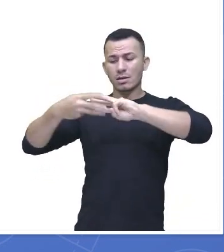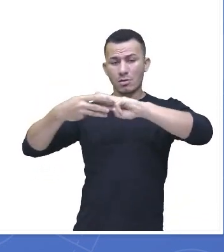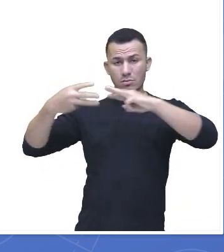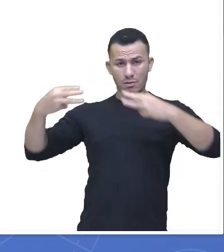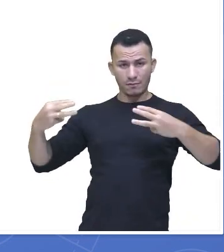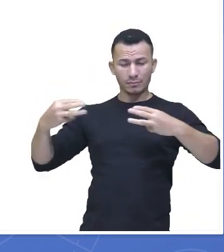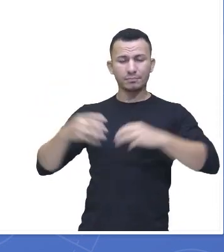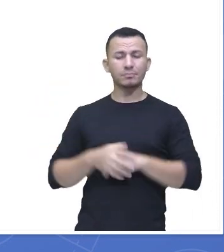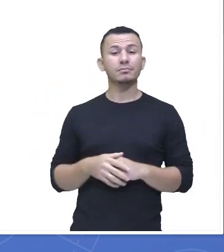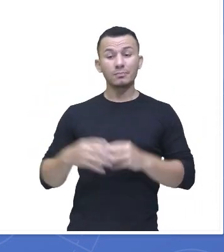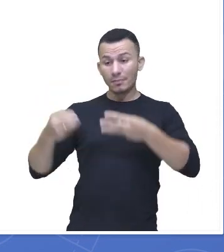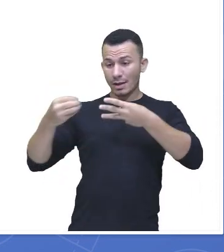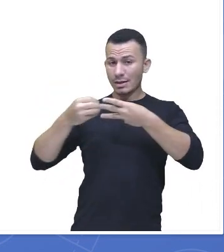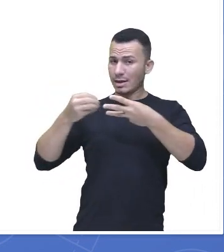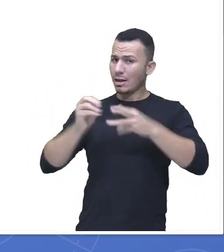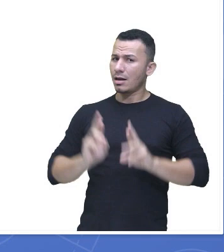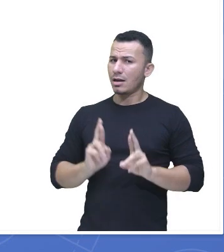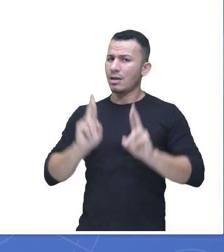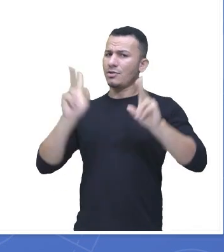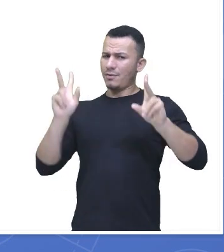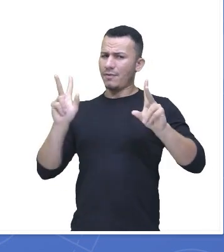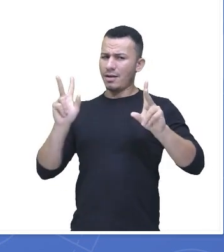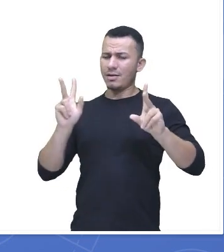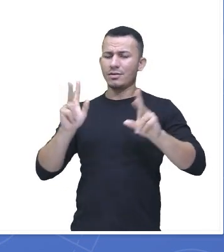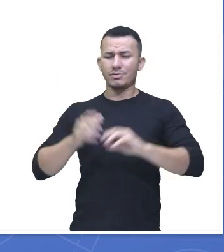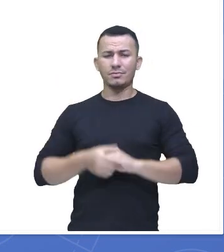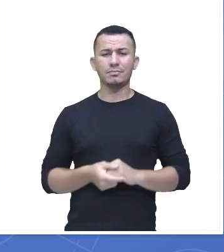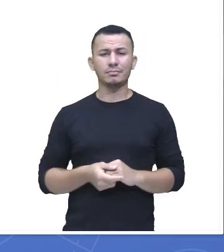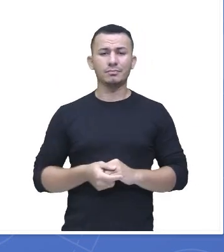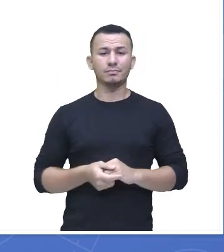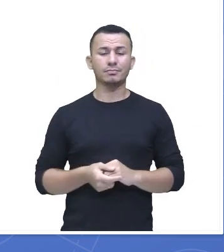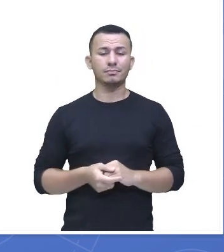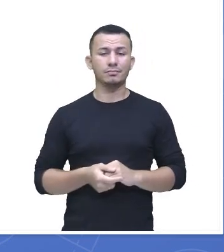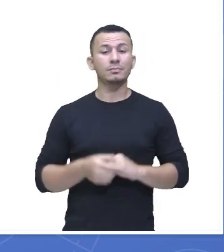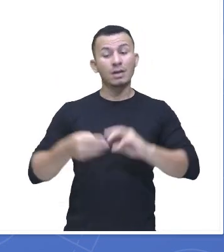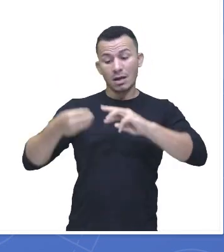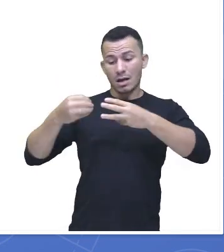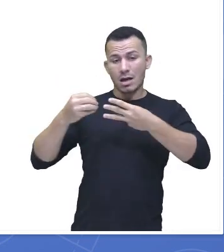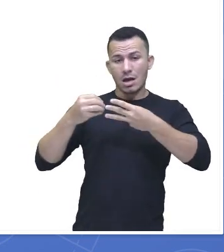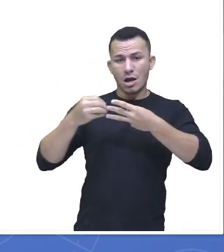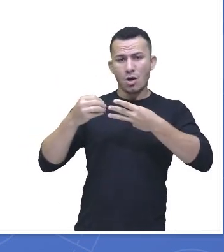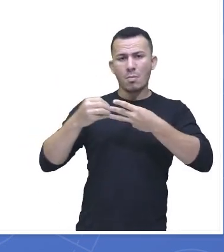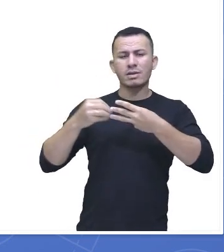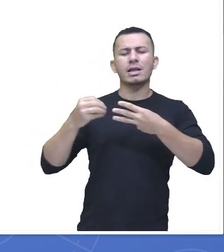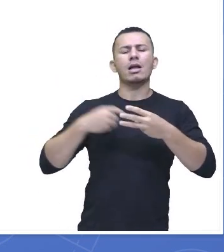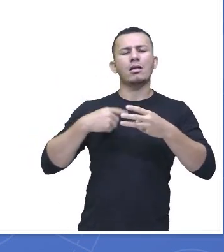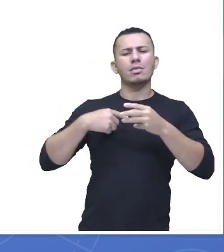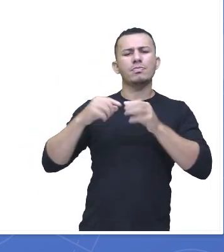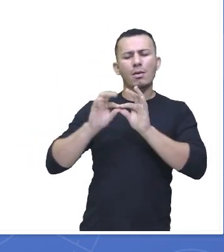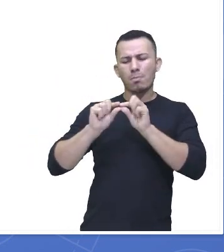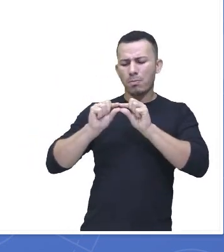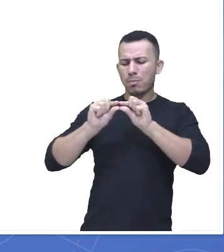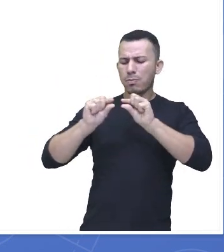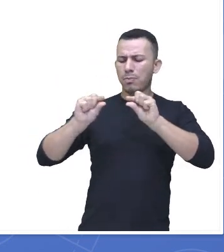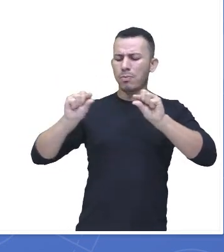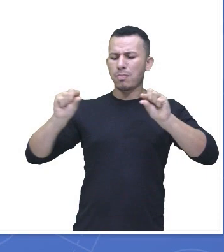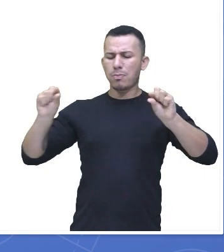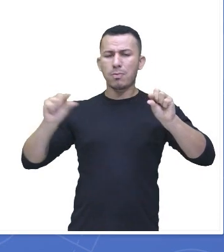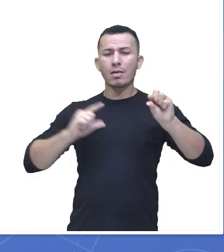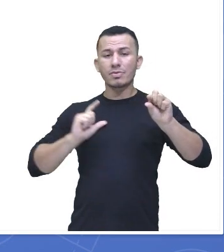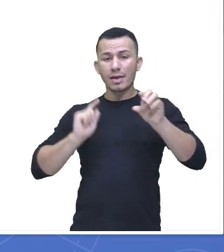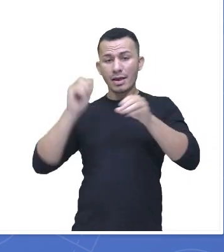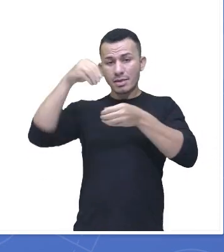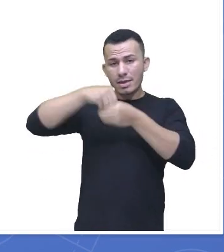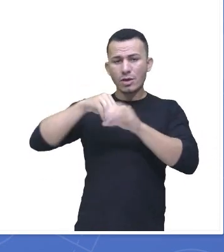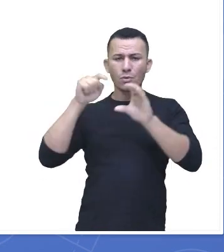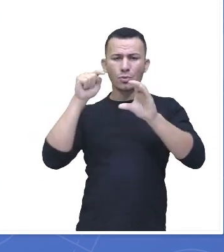Lembrando que é uma célula diferenciada das que a gente está acostumado. É uma célula mais alongada, que tem vários núcleos, como vocês